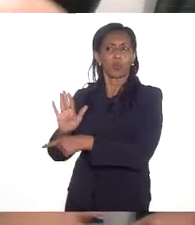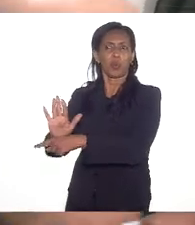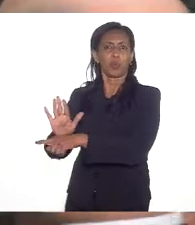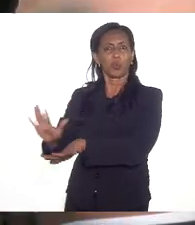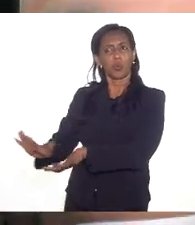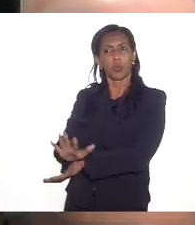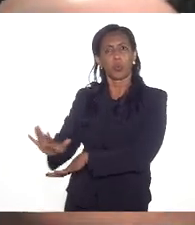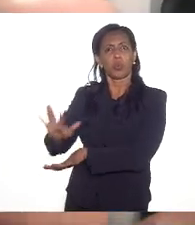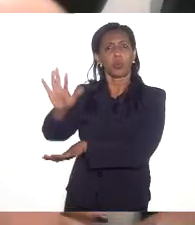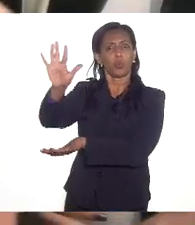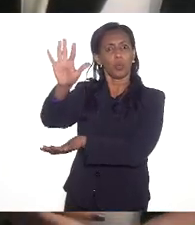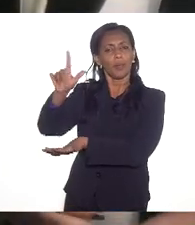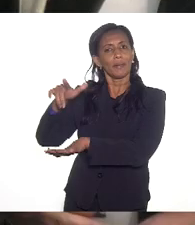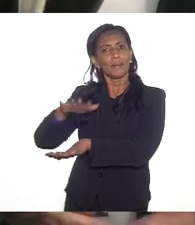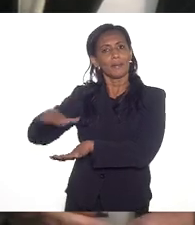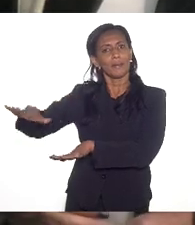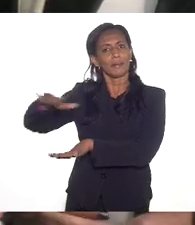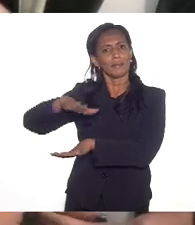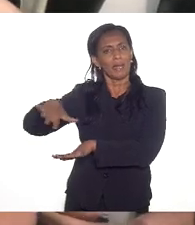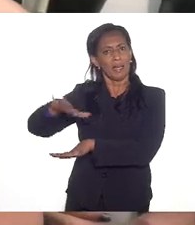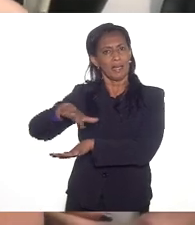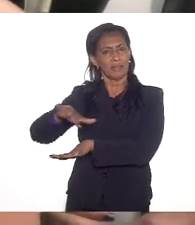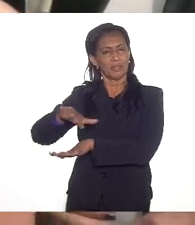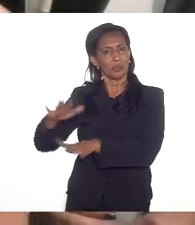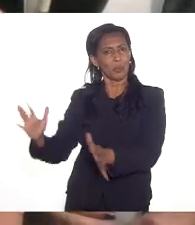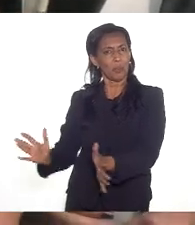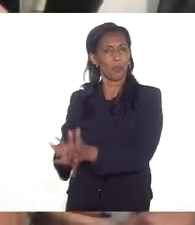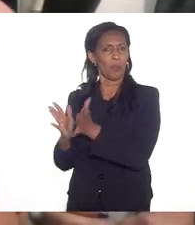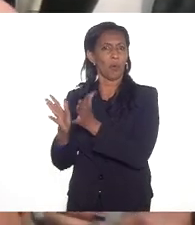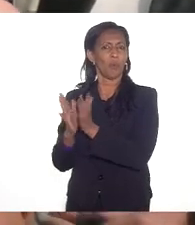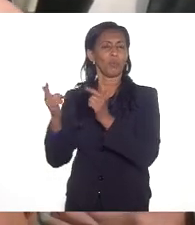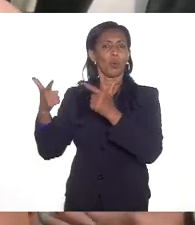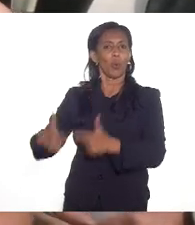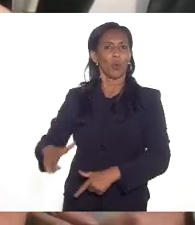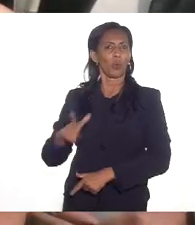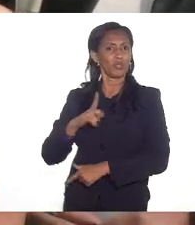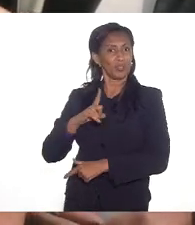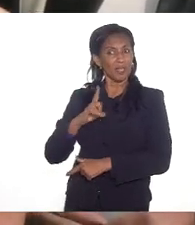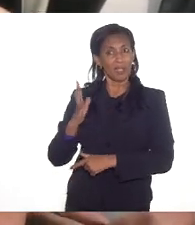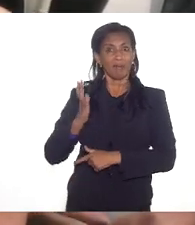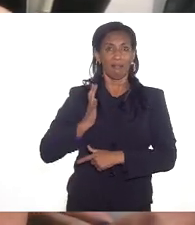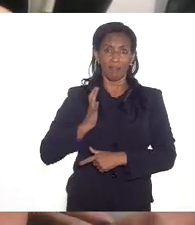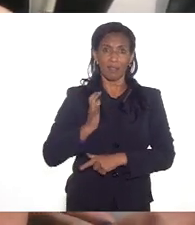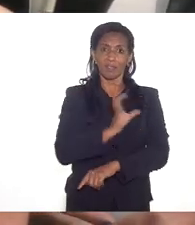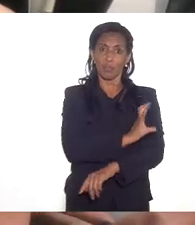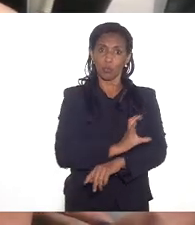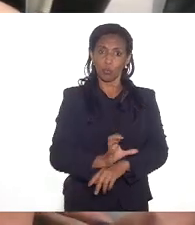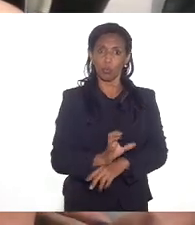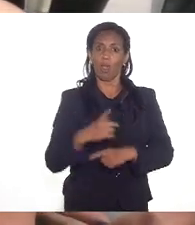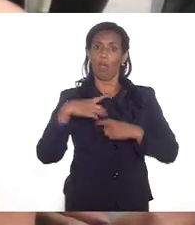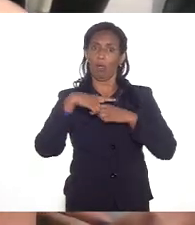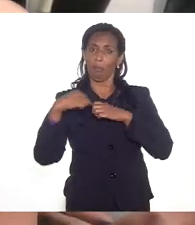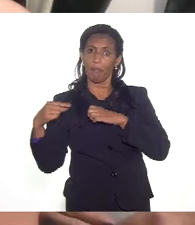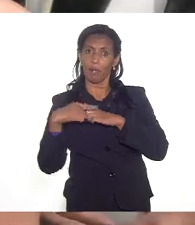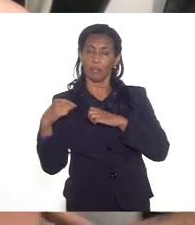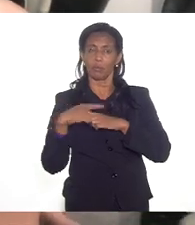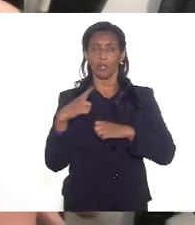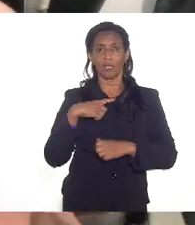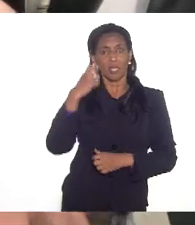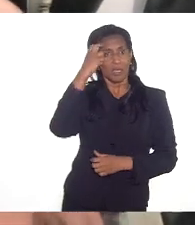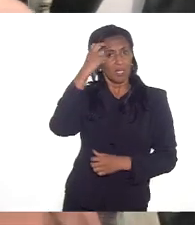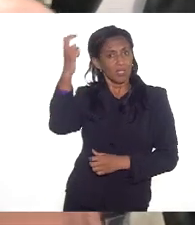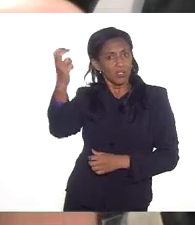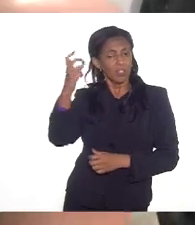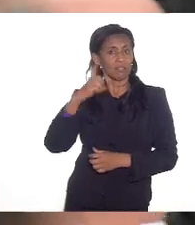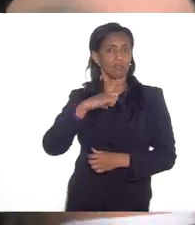escritório de favela nas áreas periféricas do estado onde tem muita riqueza cultural onde tem muito empreendedorismo pode tem muito